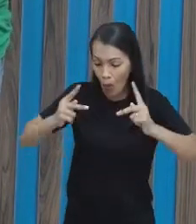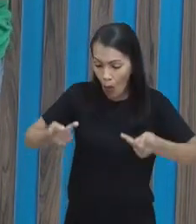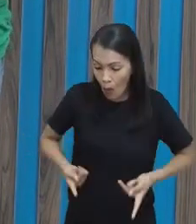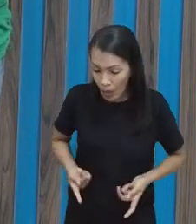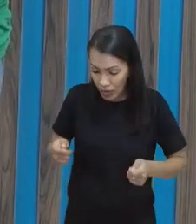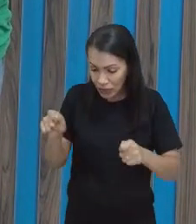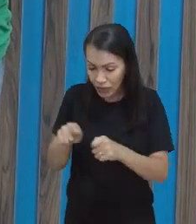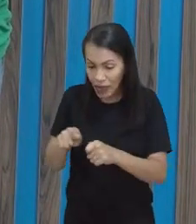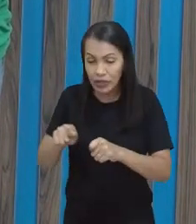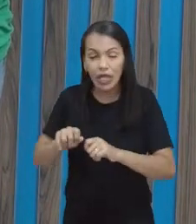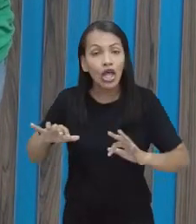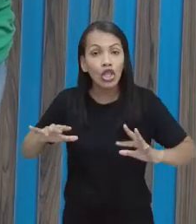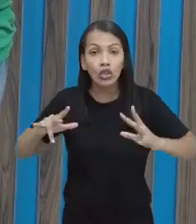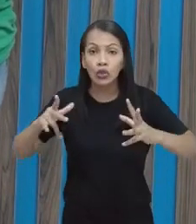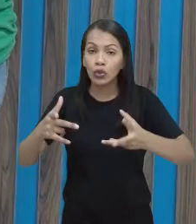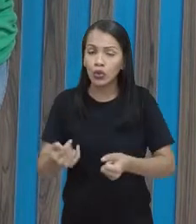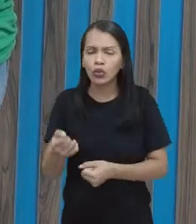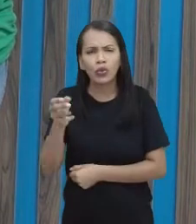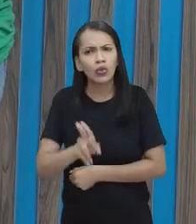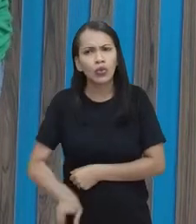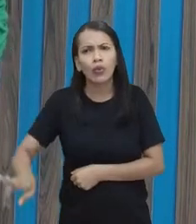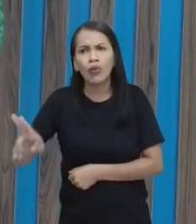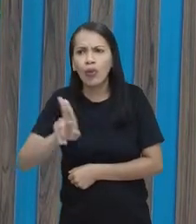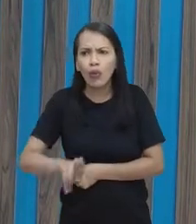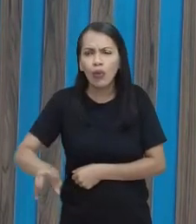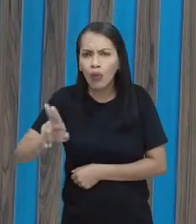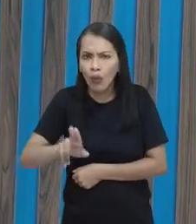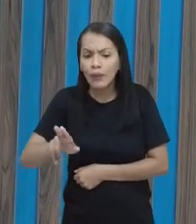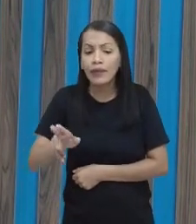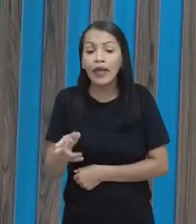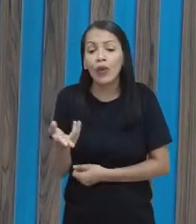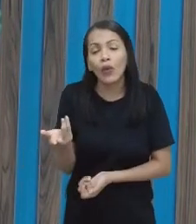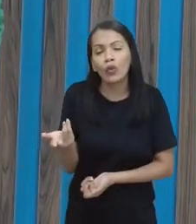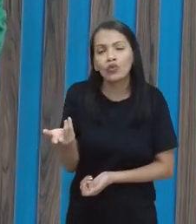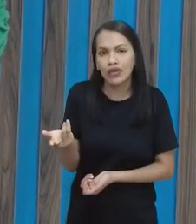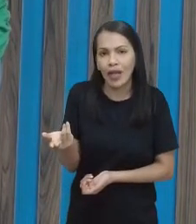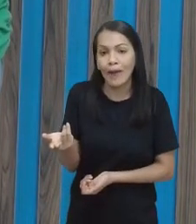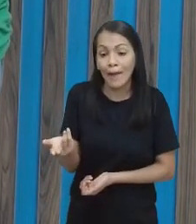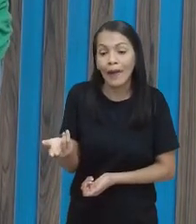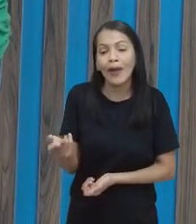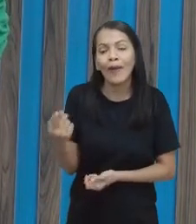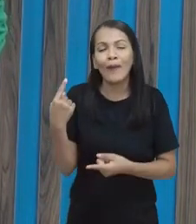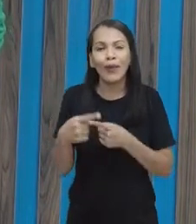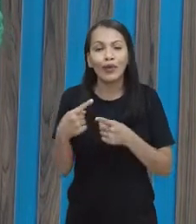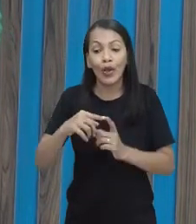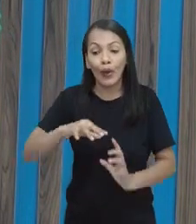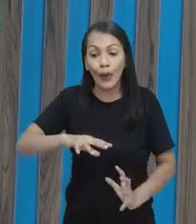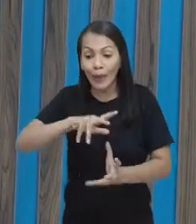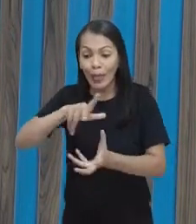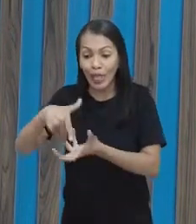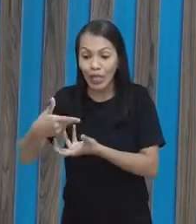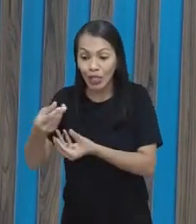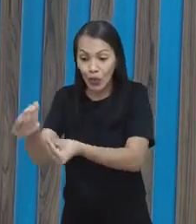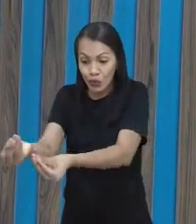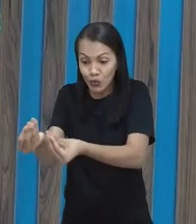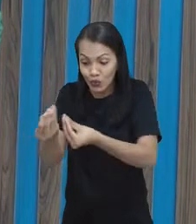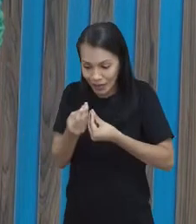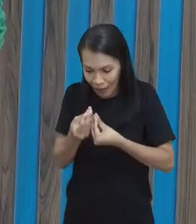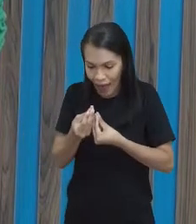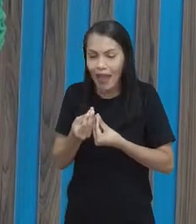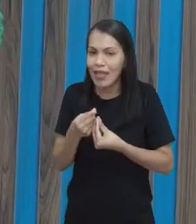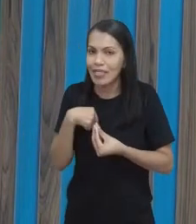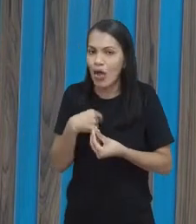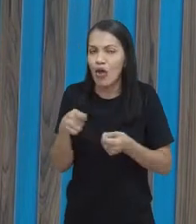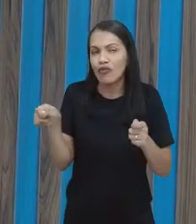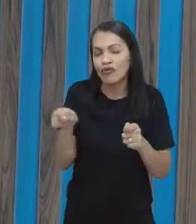nosso planeta, que a gente utiliza, a gente consome, né? Sem que nós tenhamos botado a mão,